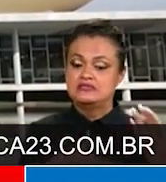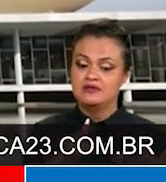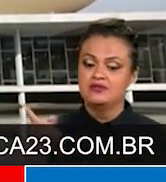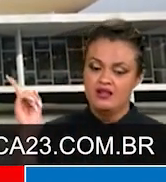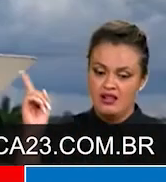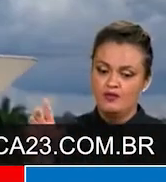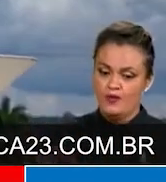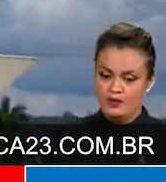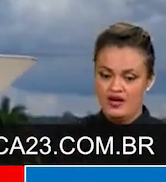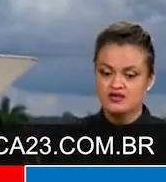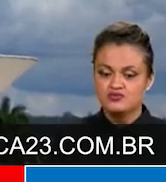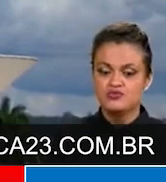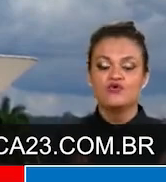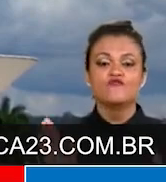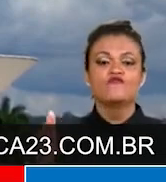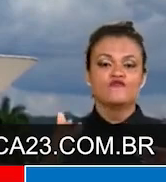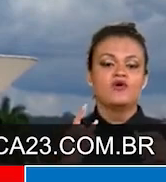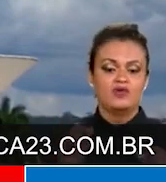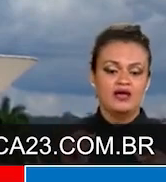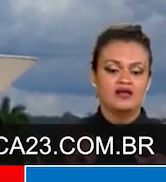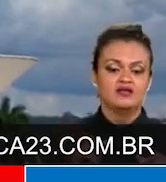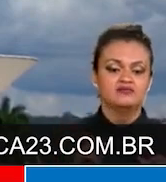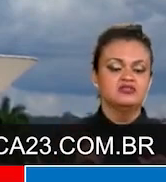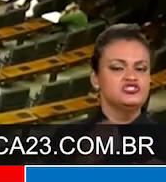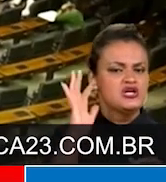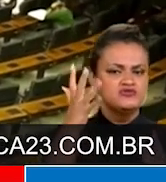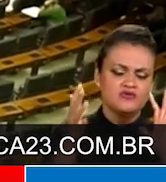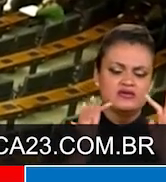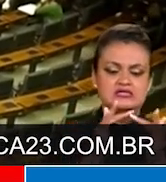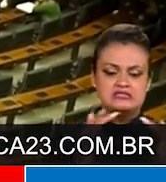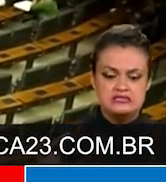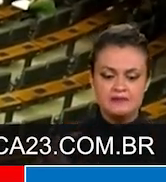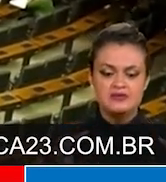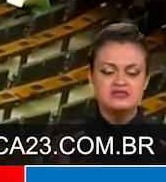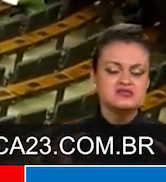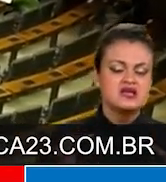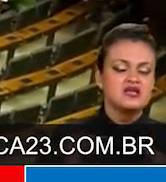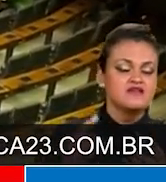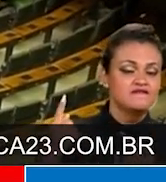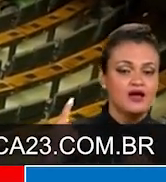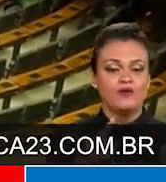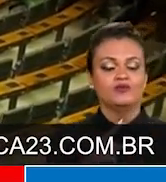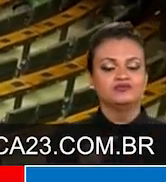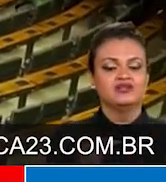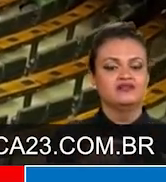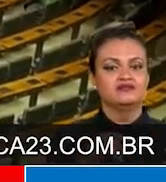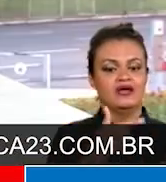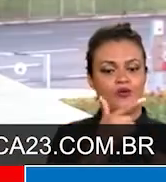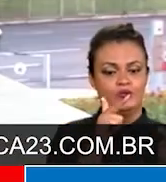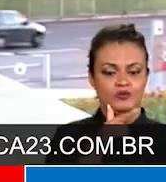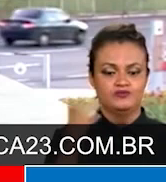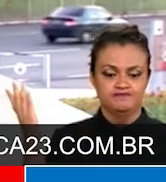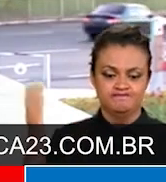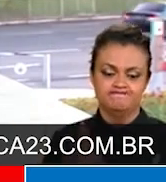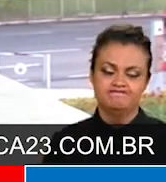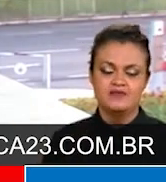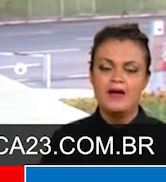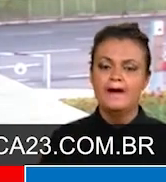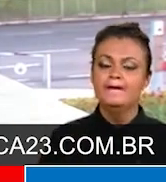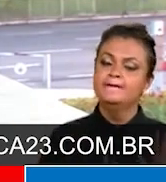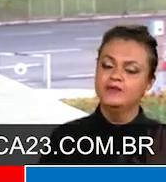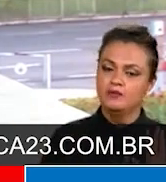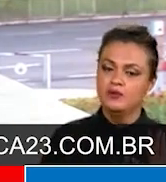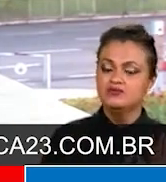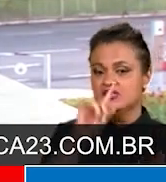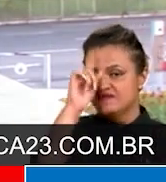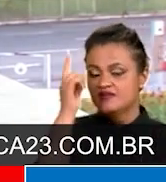no Congresso cuidam primeiro da simplificação e atacam discretamente essas desigualdades. Uma das propostas